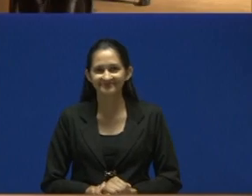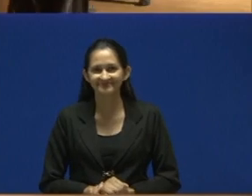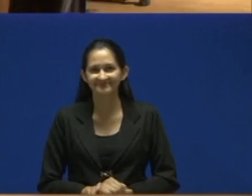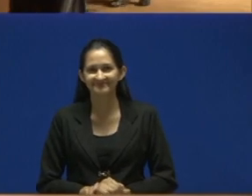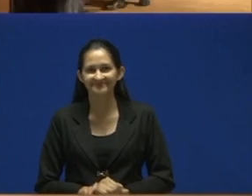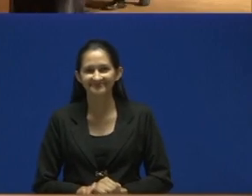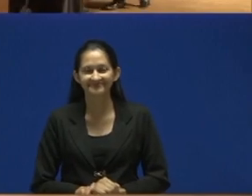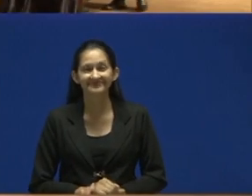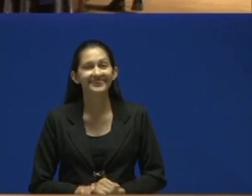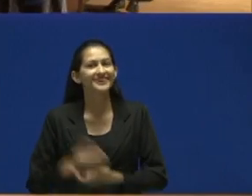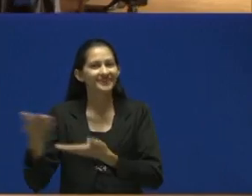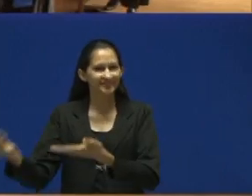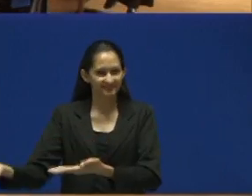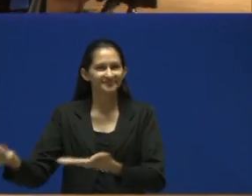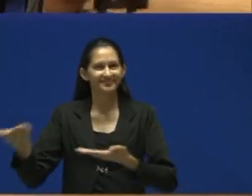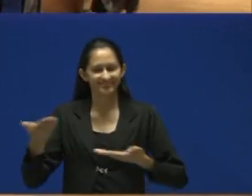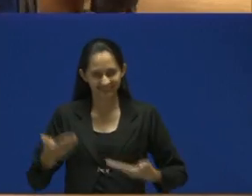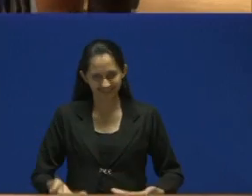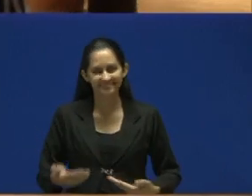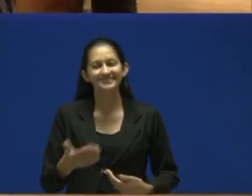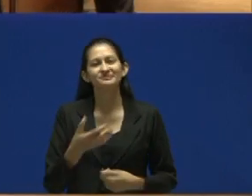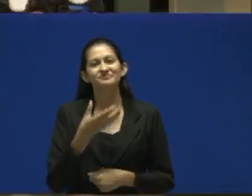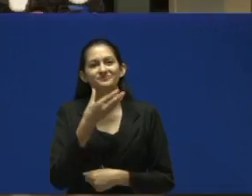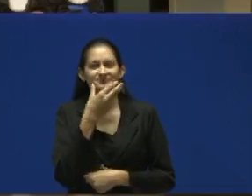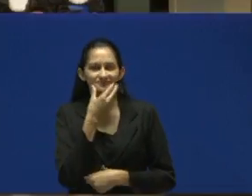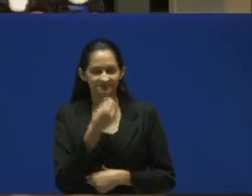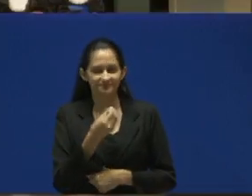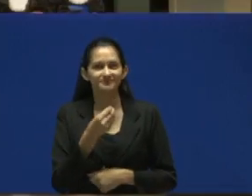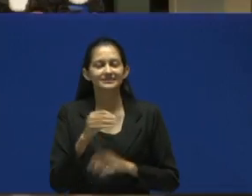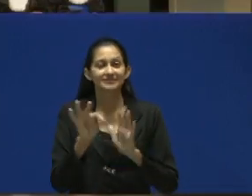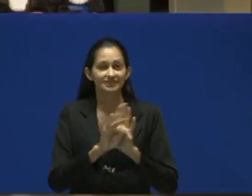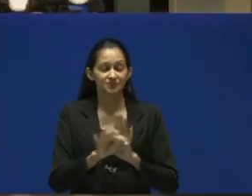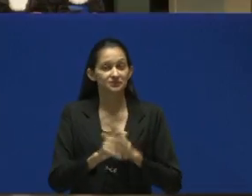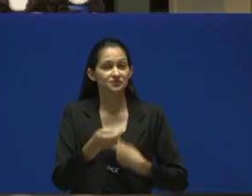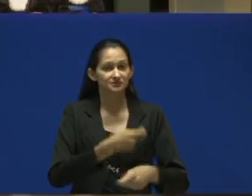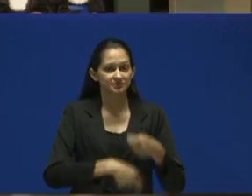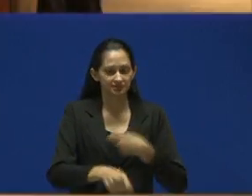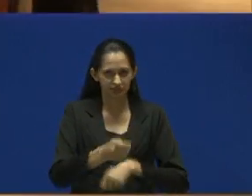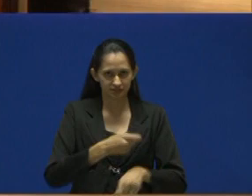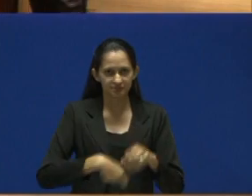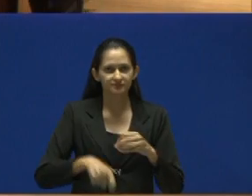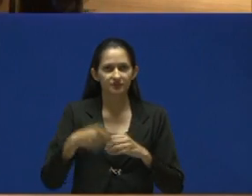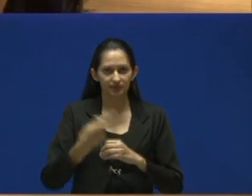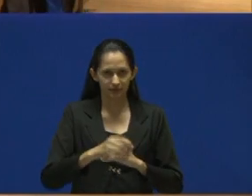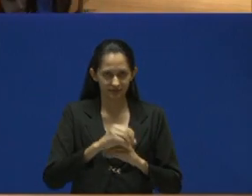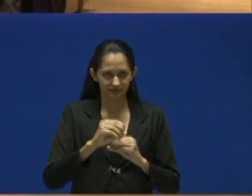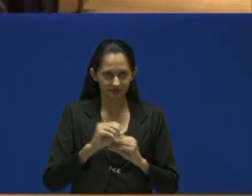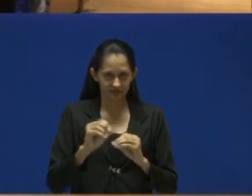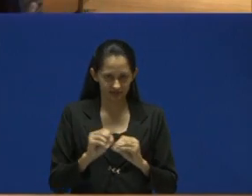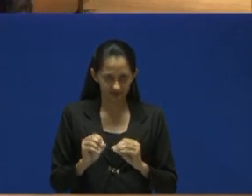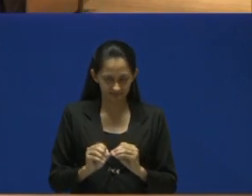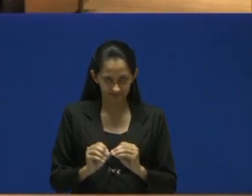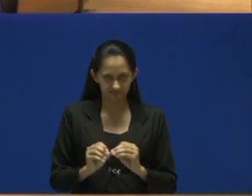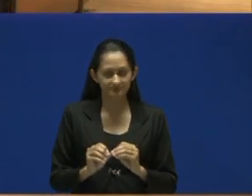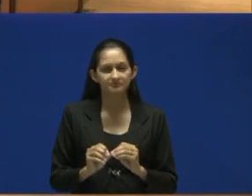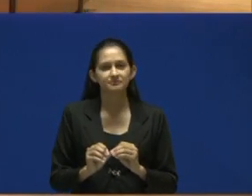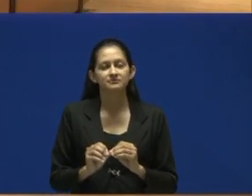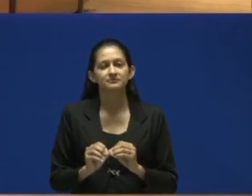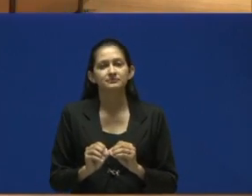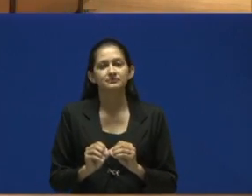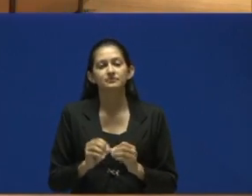convidamos ao palco servidor técnico administrativo do departamento de material e patrimônio da ufmg